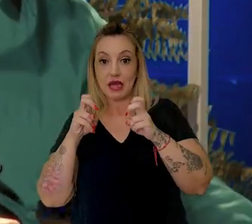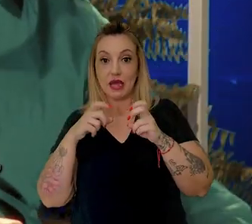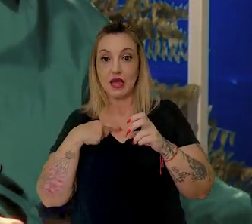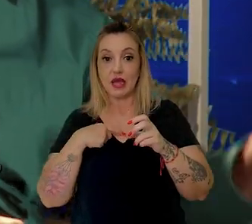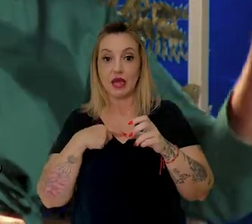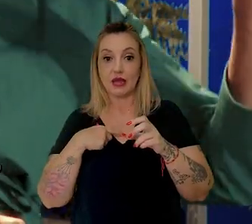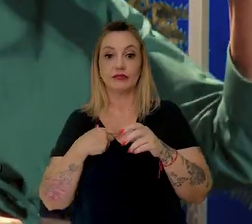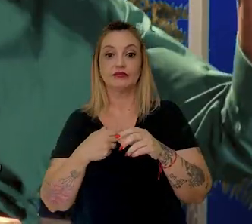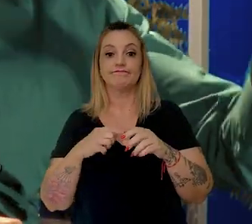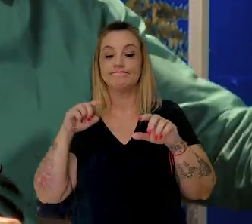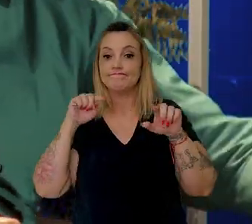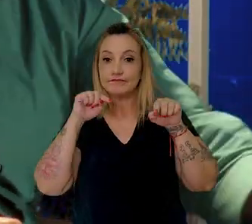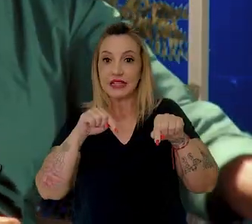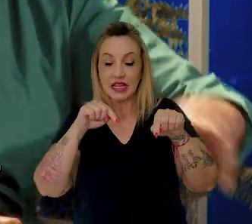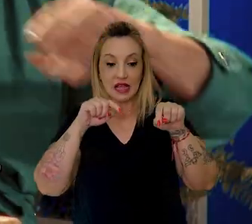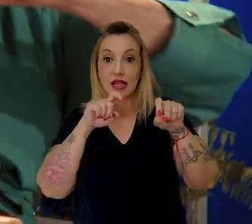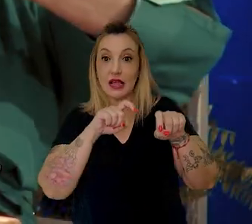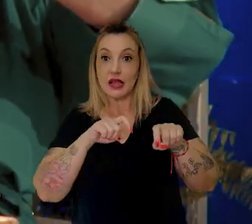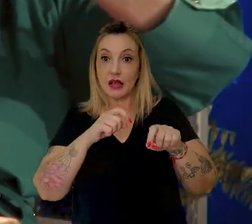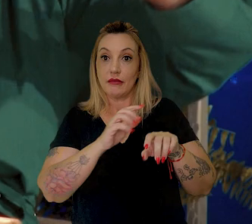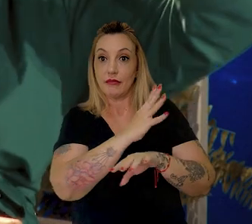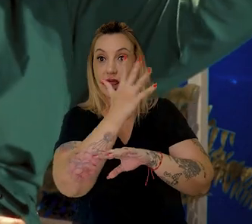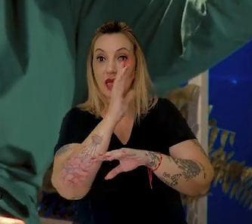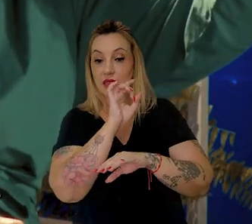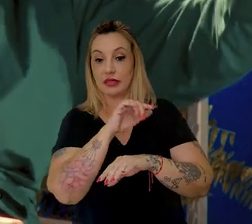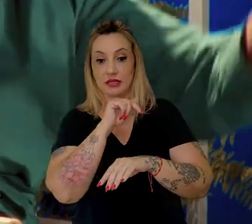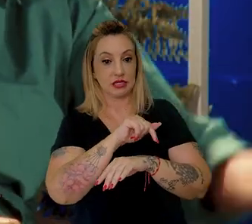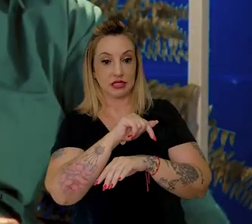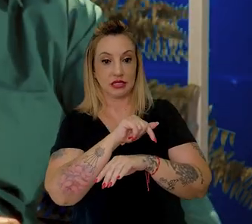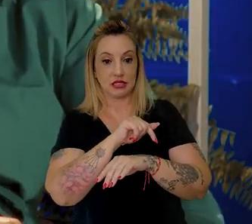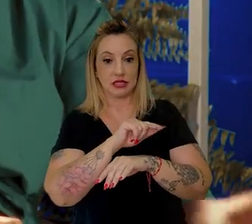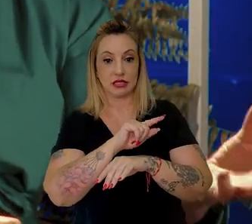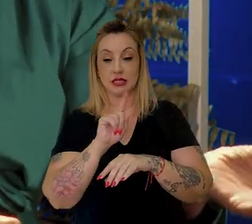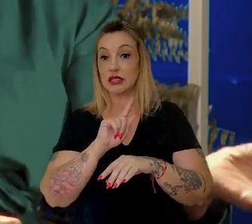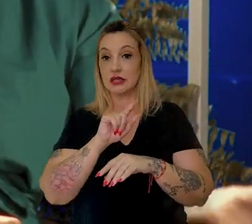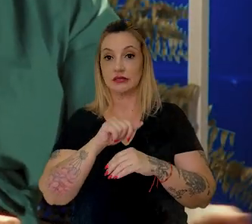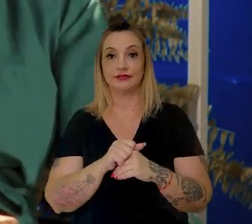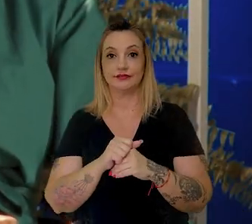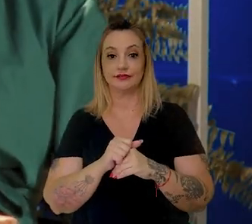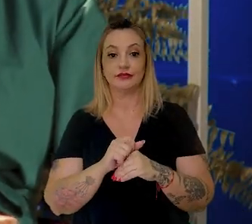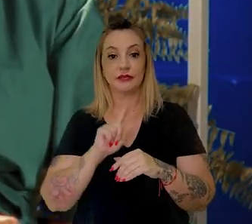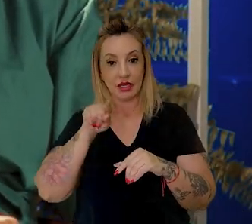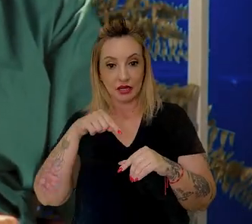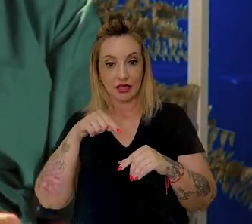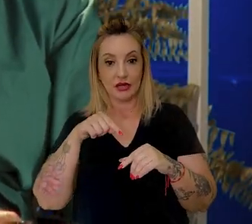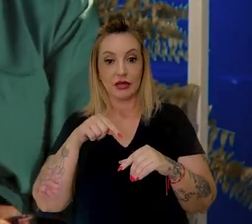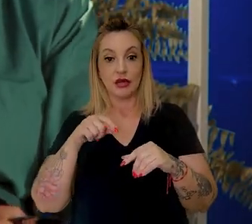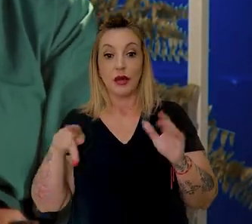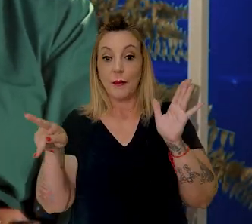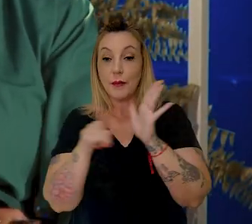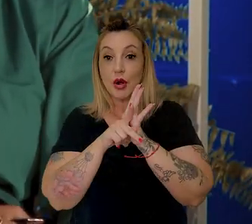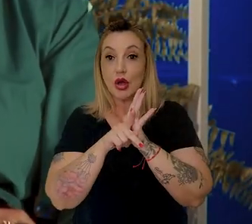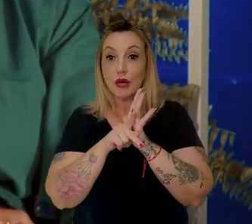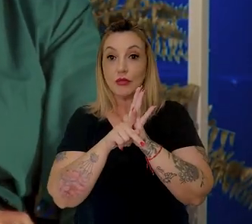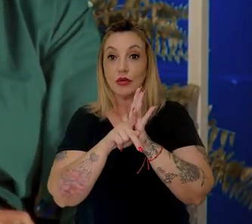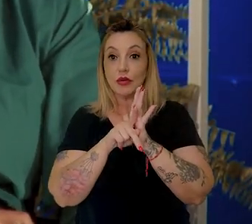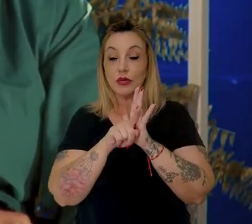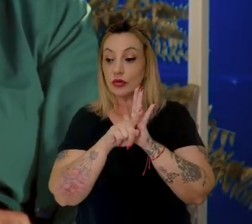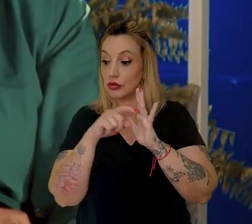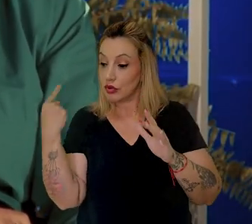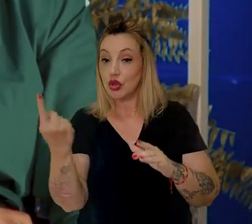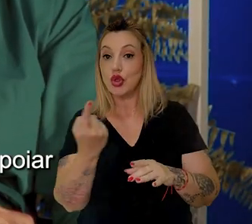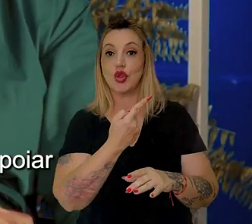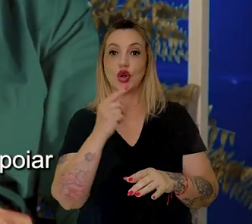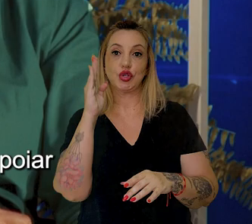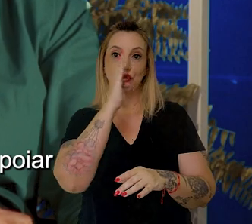planta né aqui eu quero fazer isso devia ser uma missão do Brasil nossa é tem que ser algo nosso com modelos